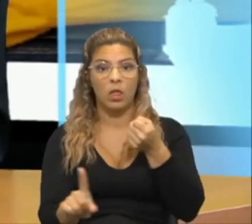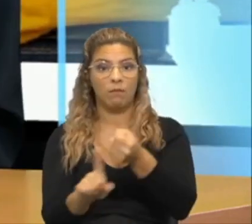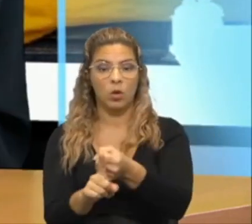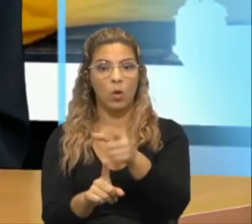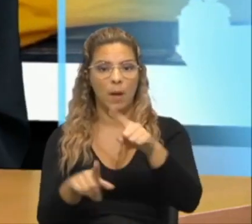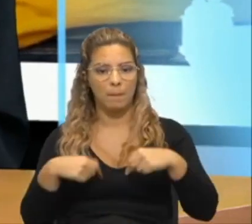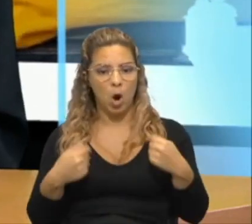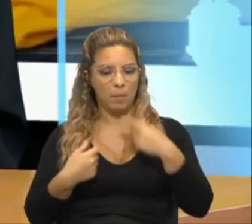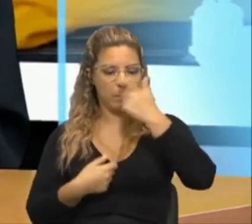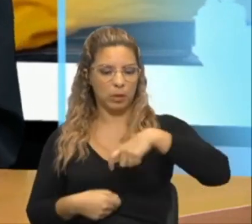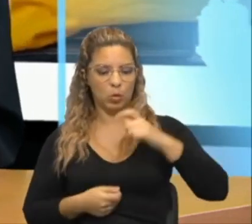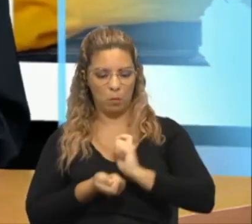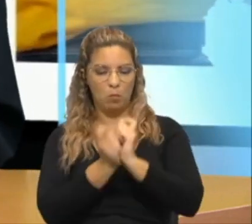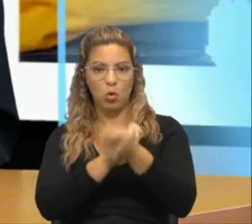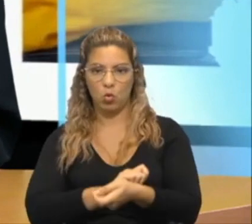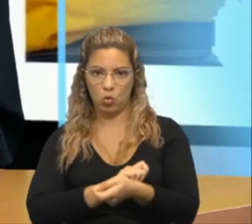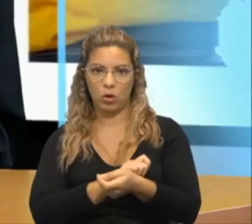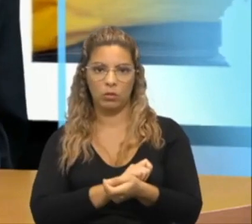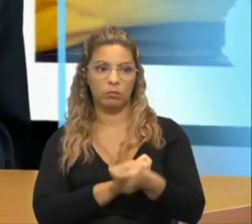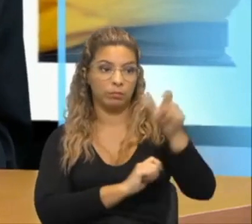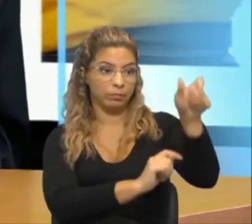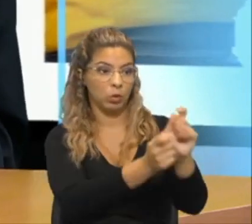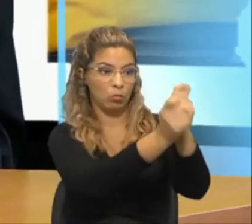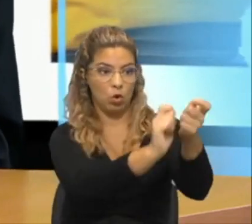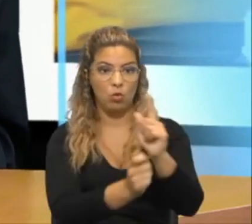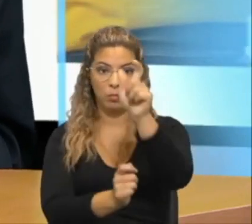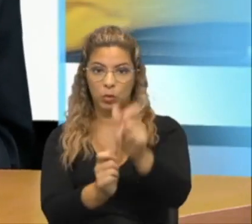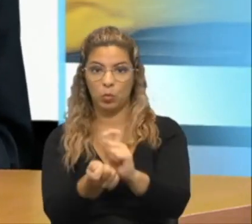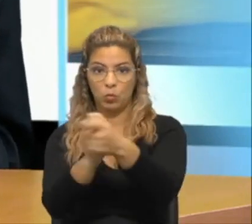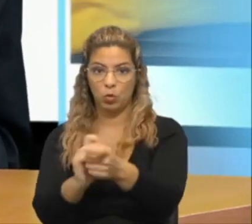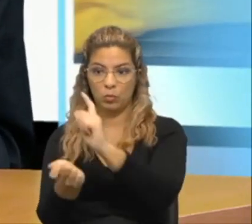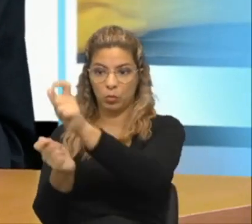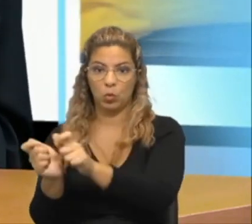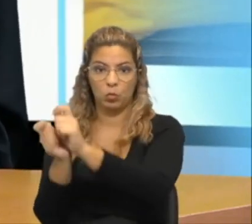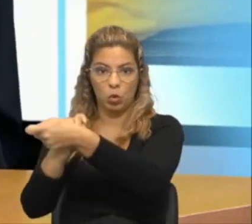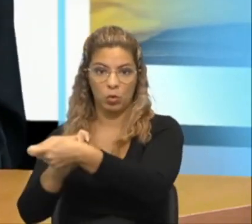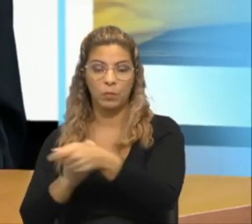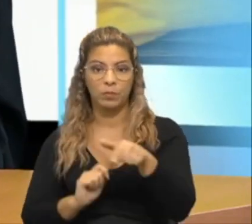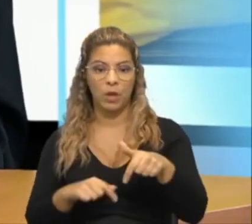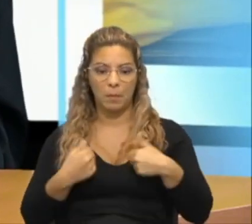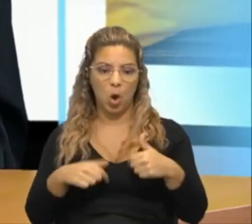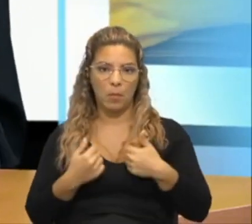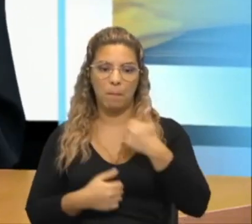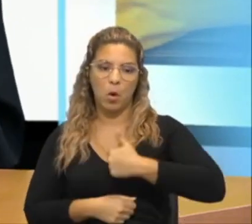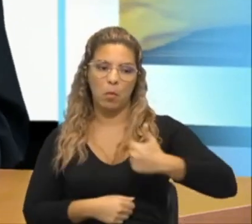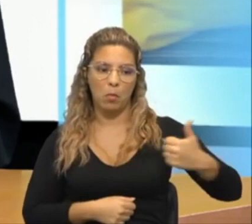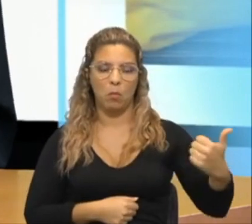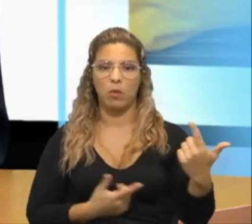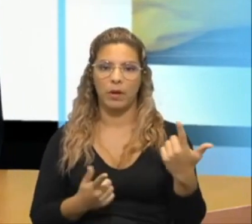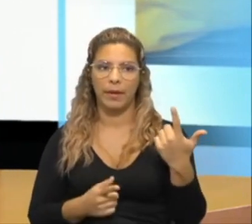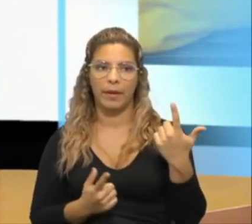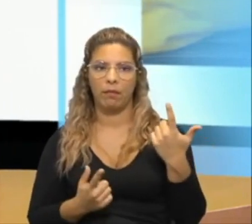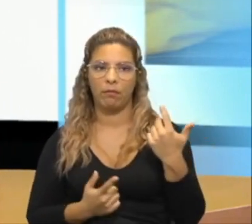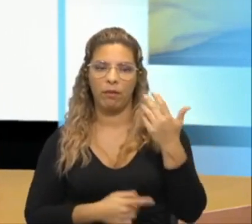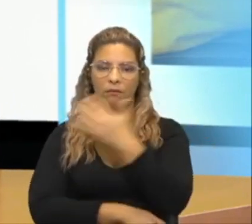mudarem, a perceber que, disse o Papa, que a bondade não é uma fraqueza, mas que é verdadeiramente uma força. E que